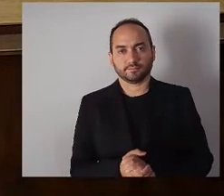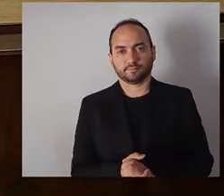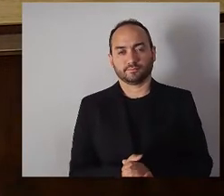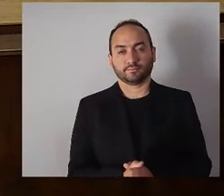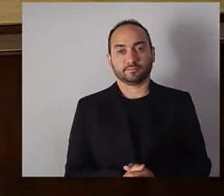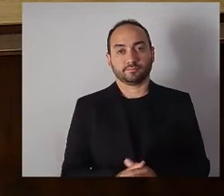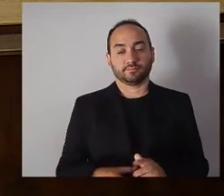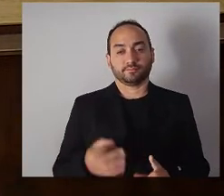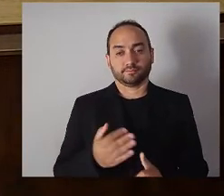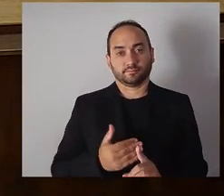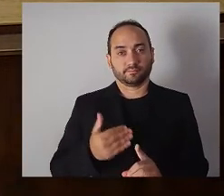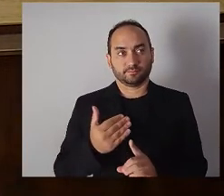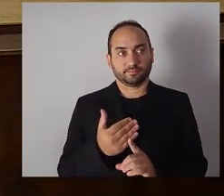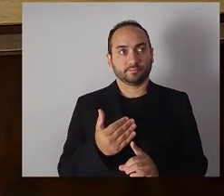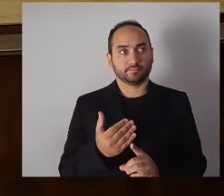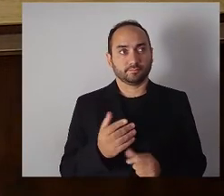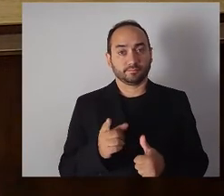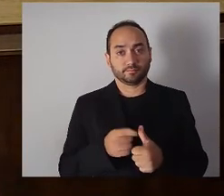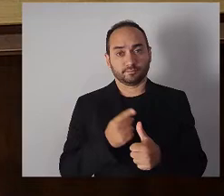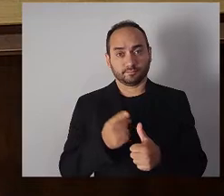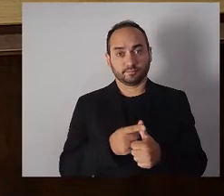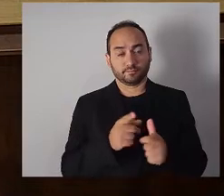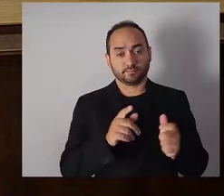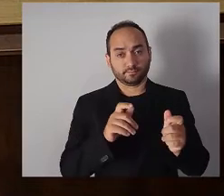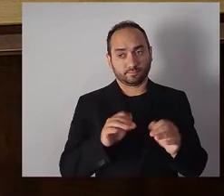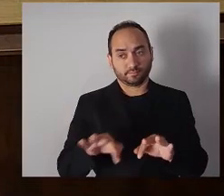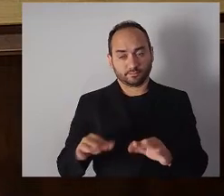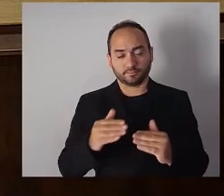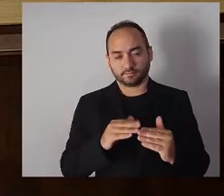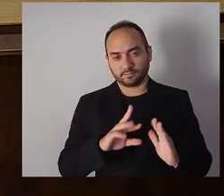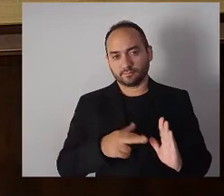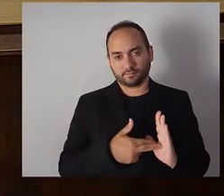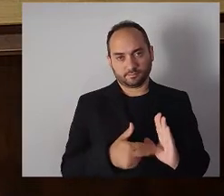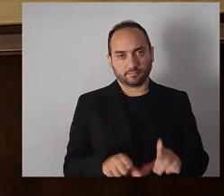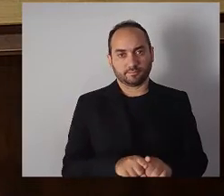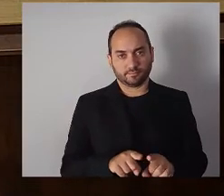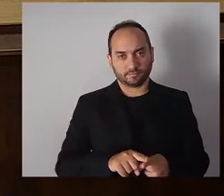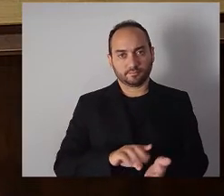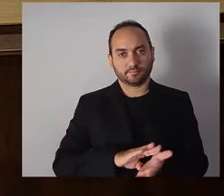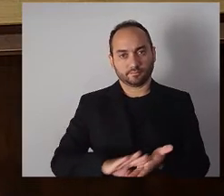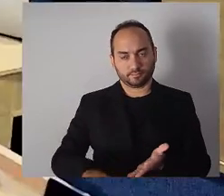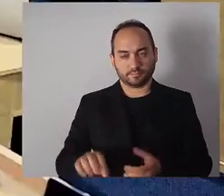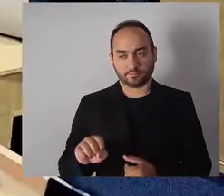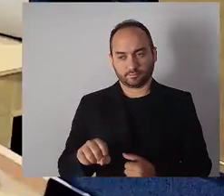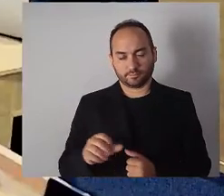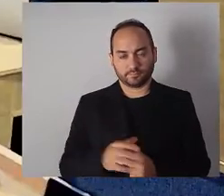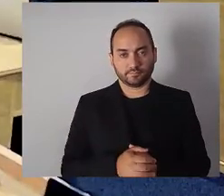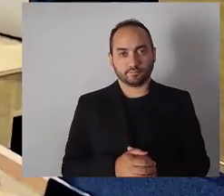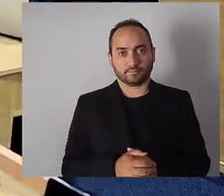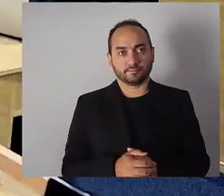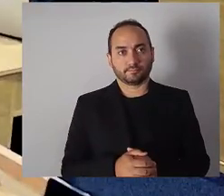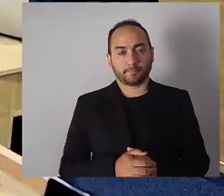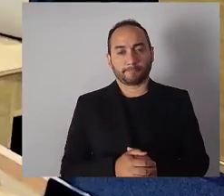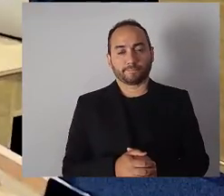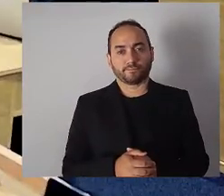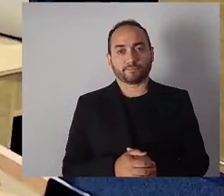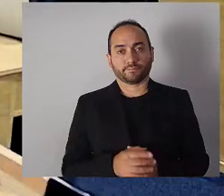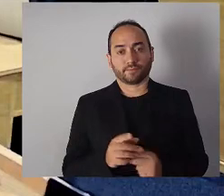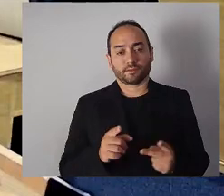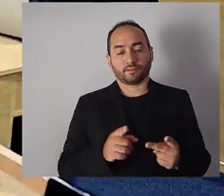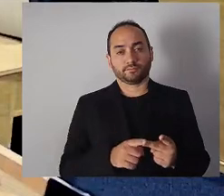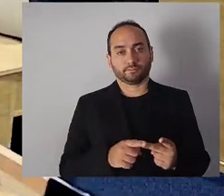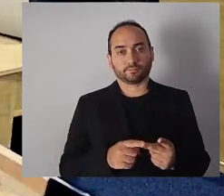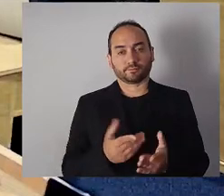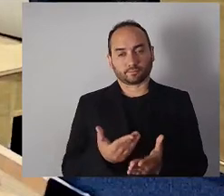Desembargador Gleitz, a primeira preliminar, Vossa Excelência também acompanha pela rejeição, que é a preliminar de